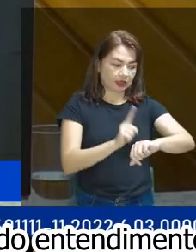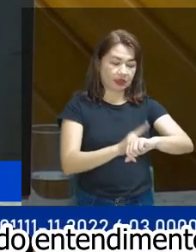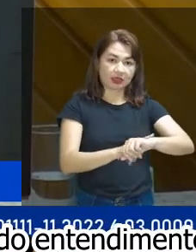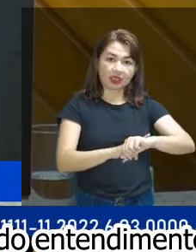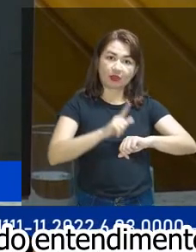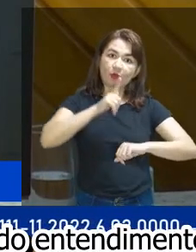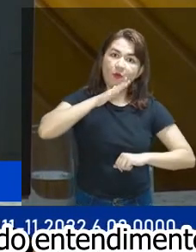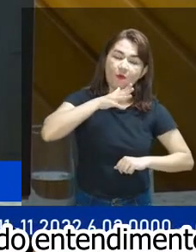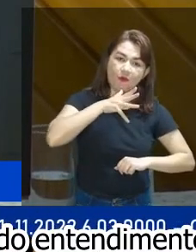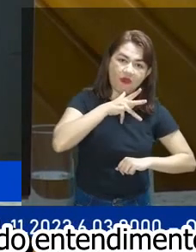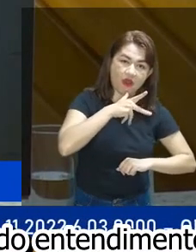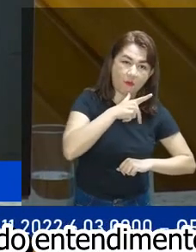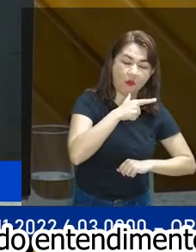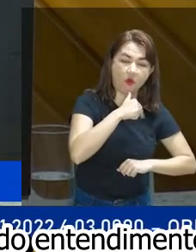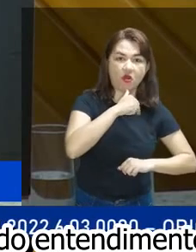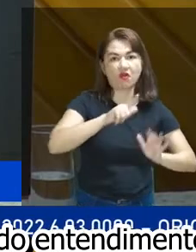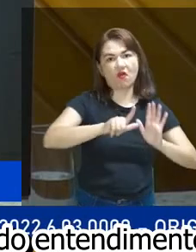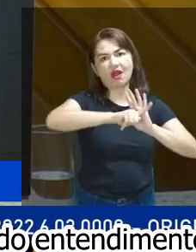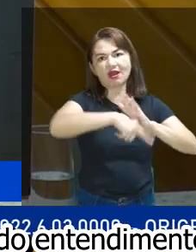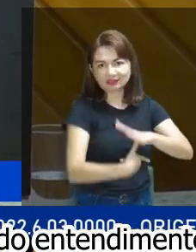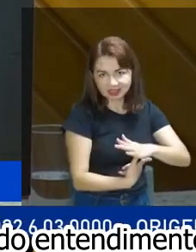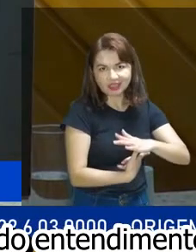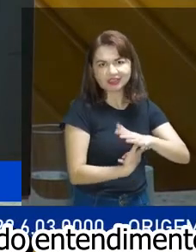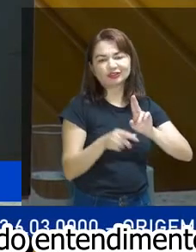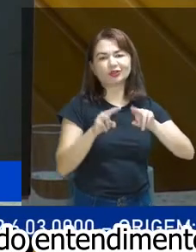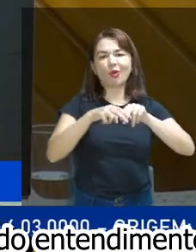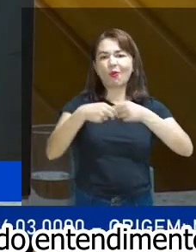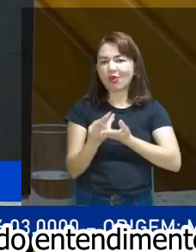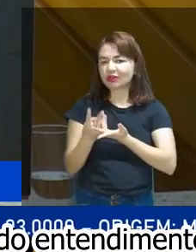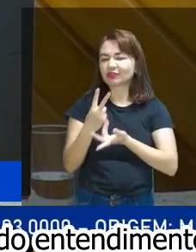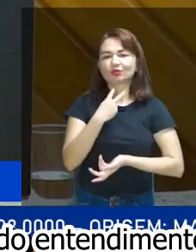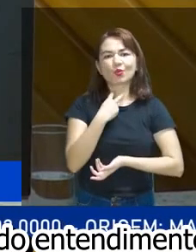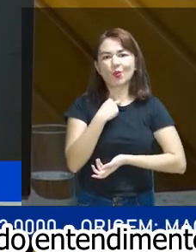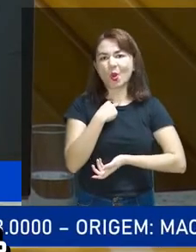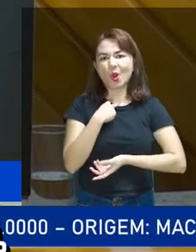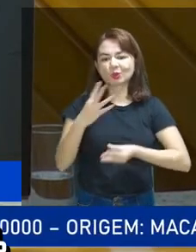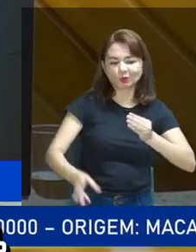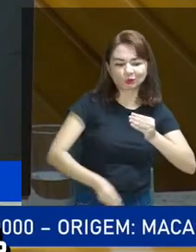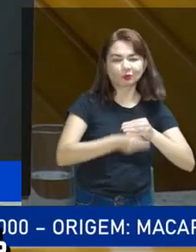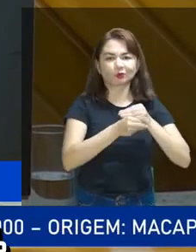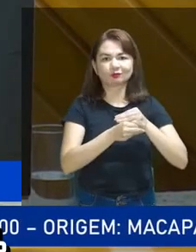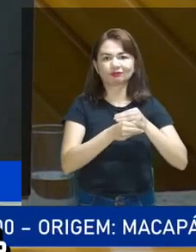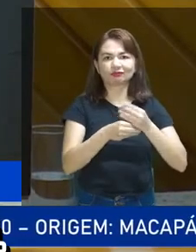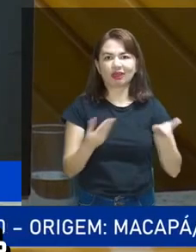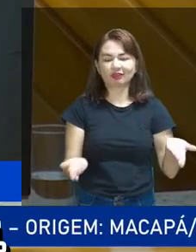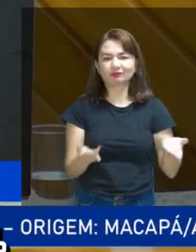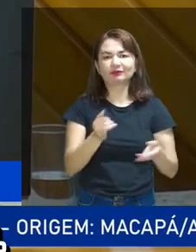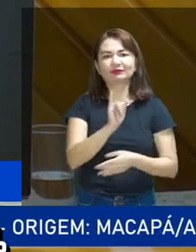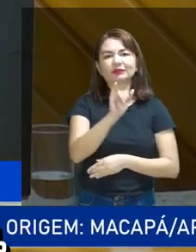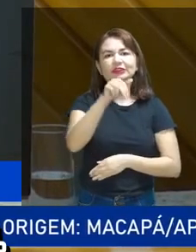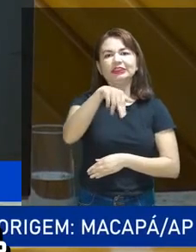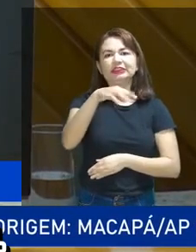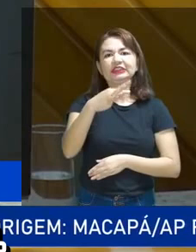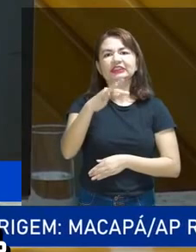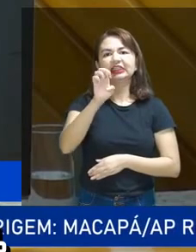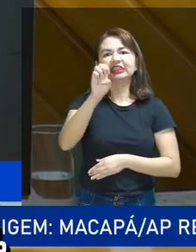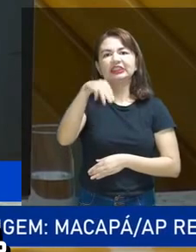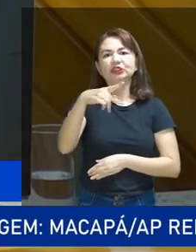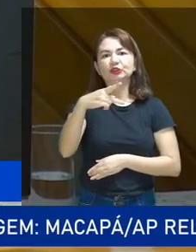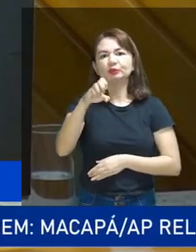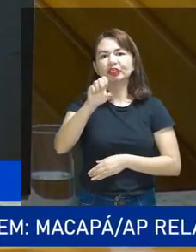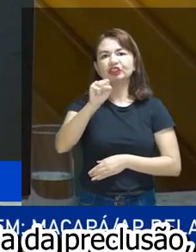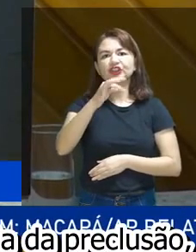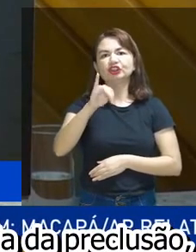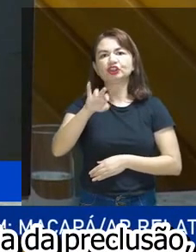Deste modo, deve ser reconhecida a preclusão na esteira do entendimento sedimentado no Tribunal Superior